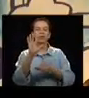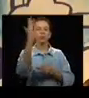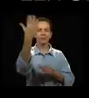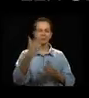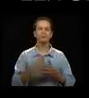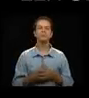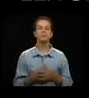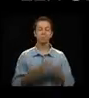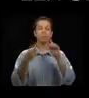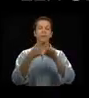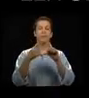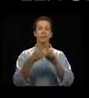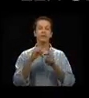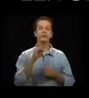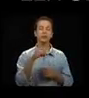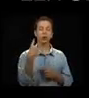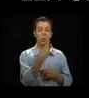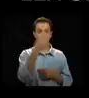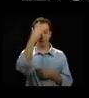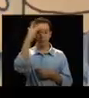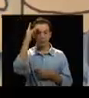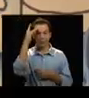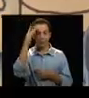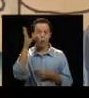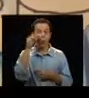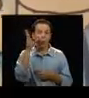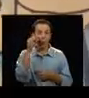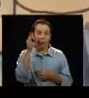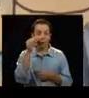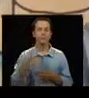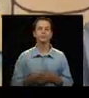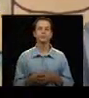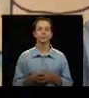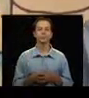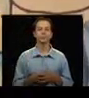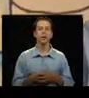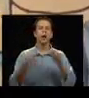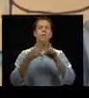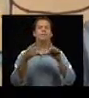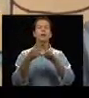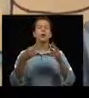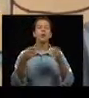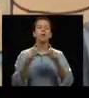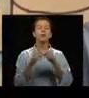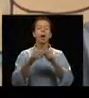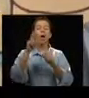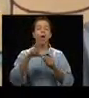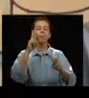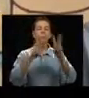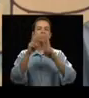transformação. Primeiro, se nós somos um ser curioso, a primeira coisa que vamos fazer é ler o